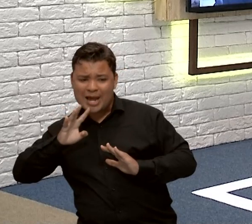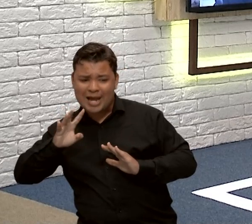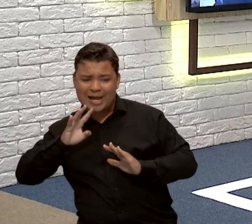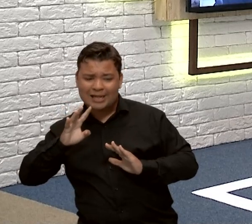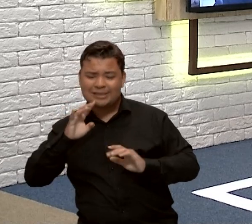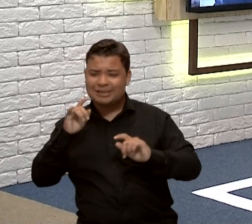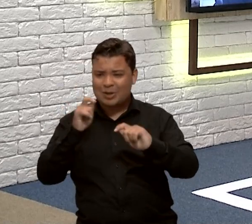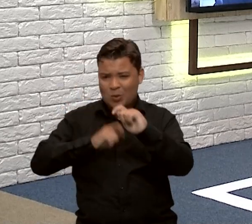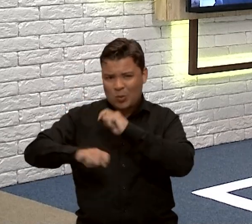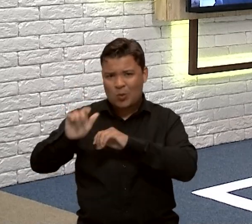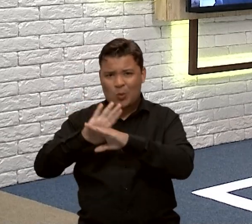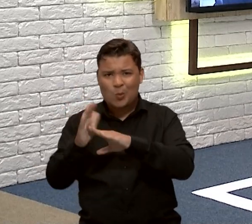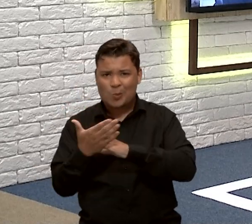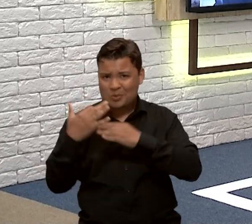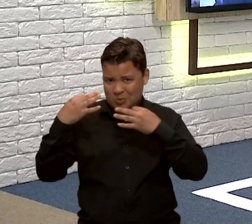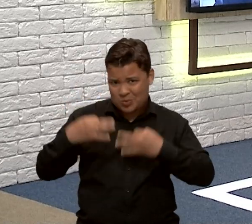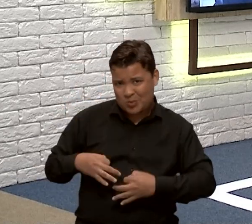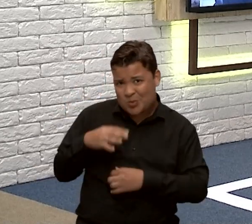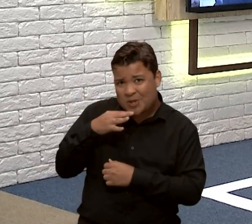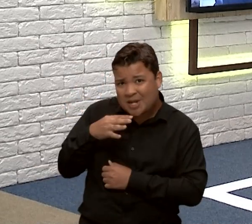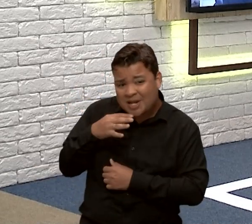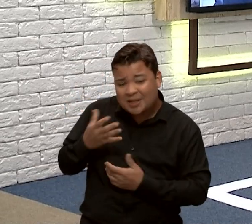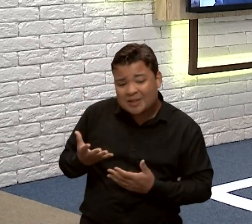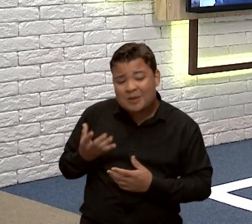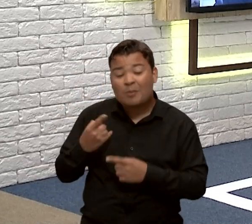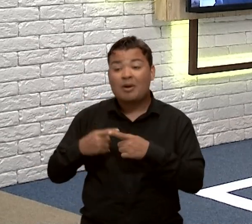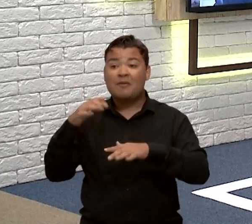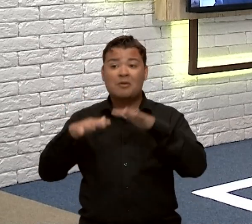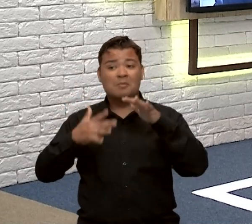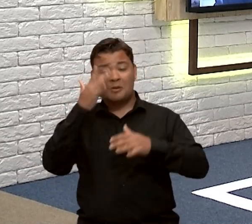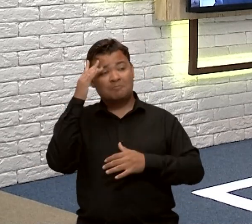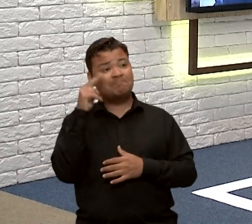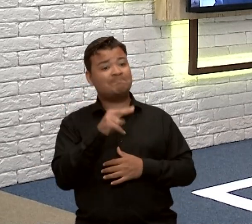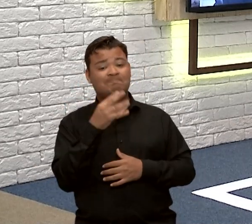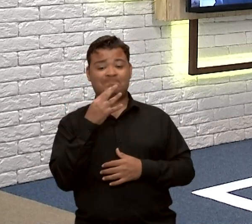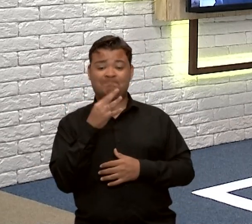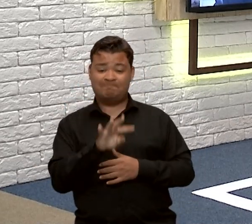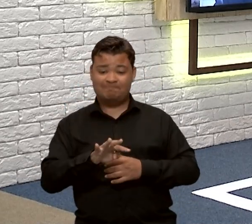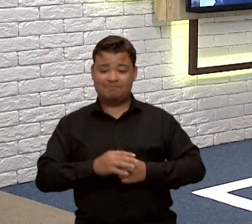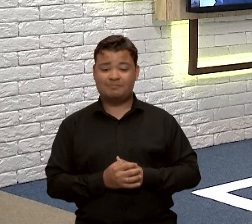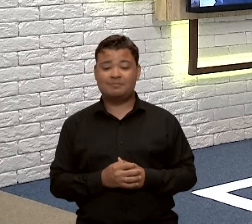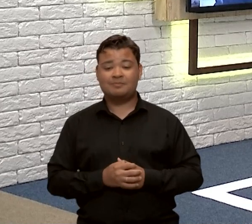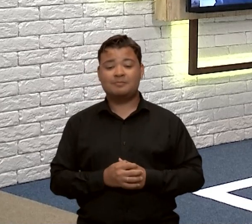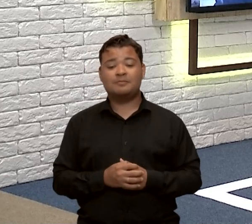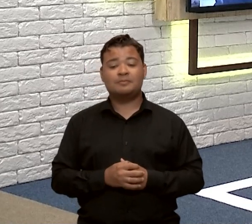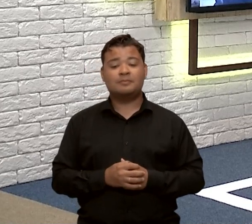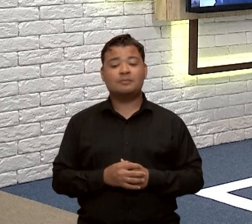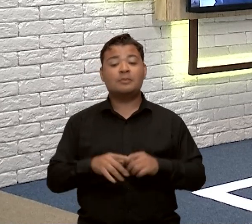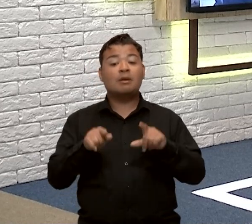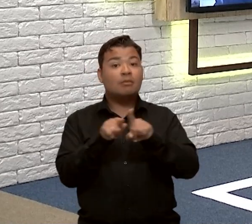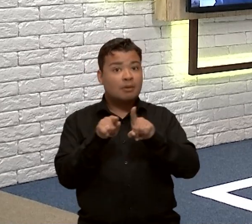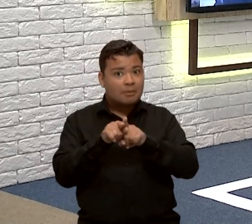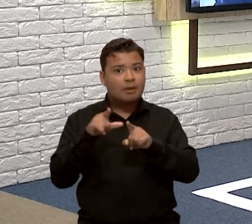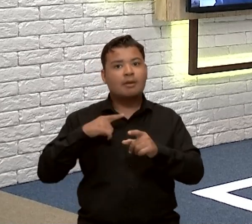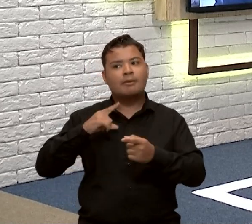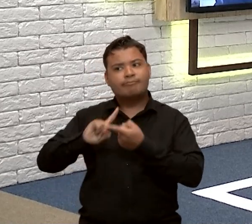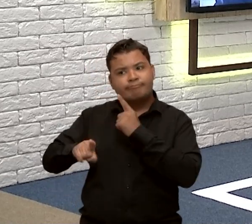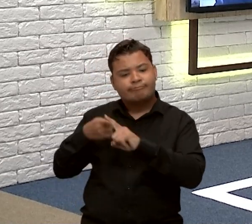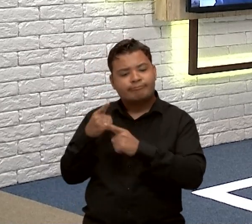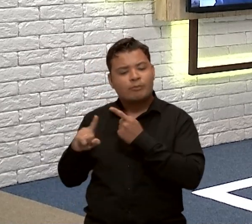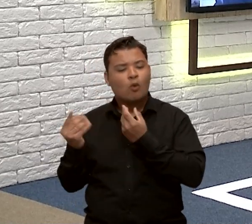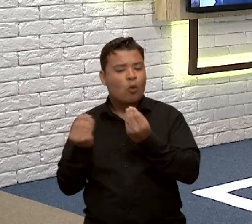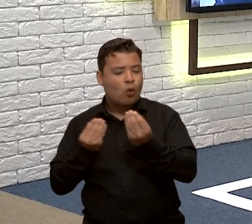conceito que as pessoas ainda não identificam claramente. A gente teve até uma conversa aqui para traduzir isso,